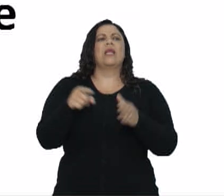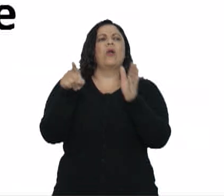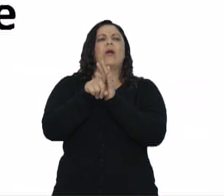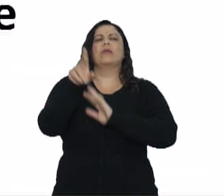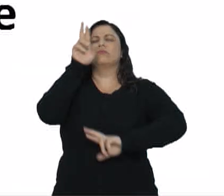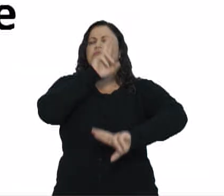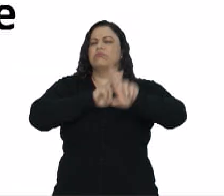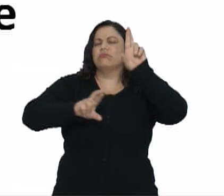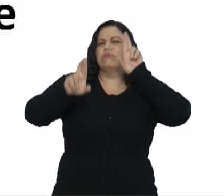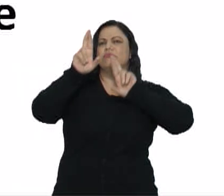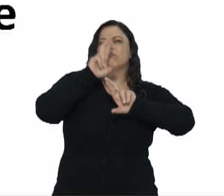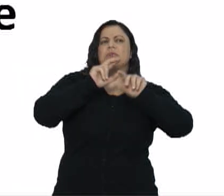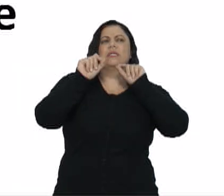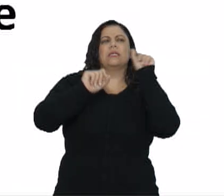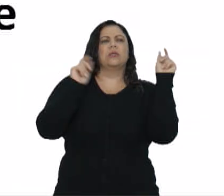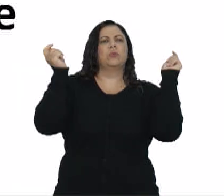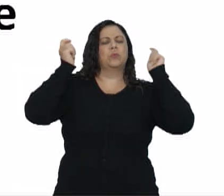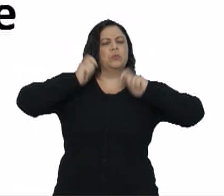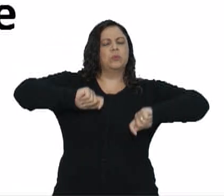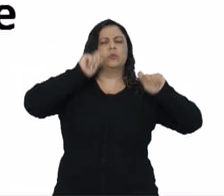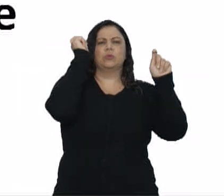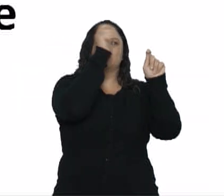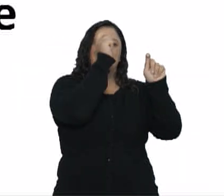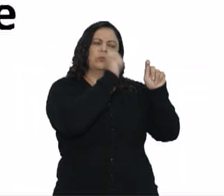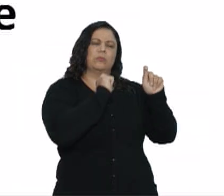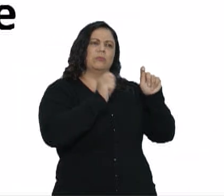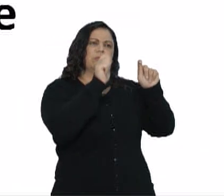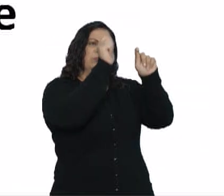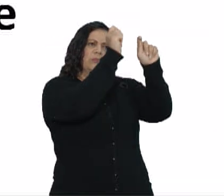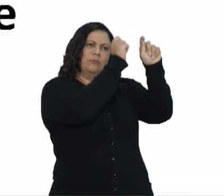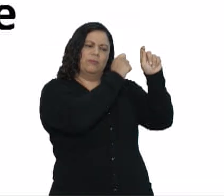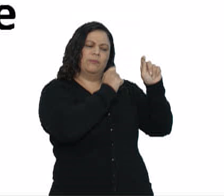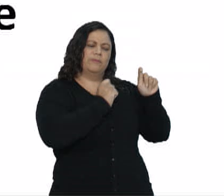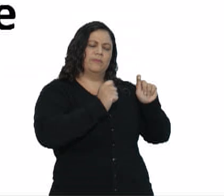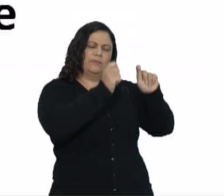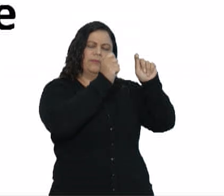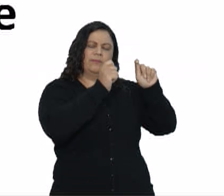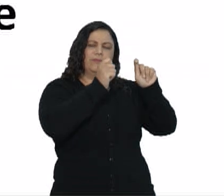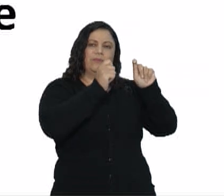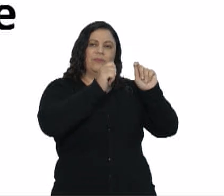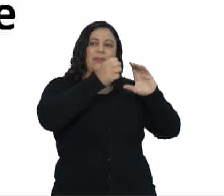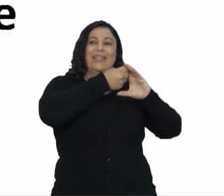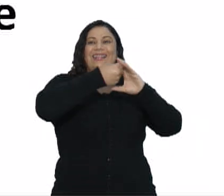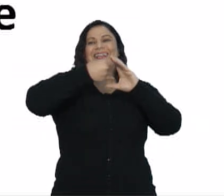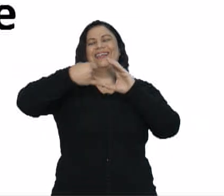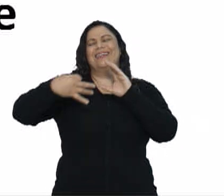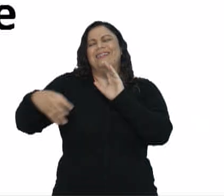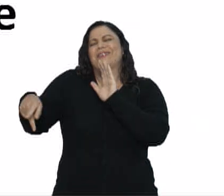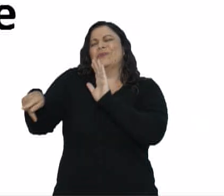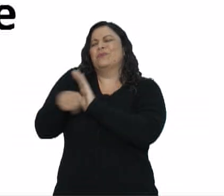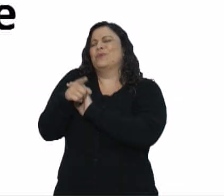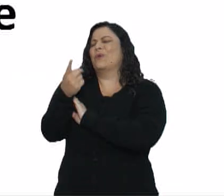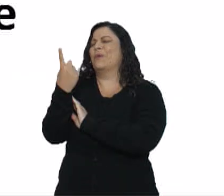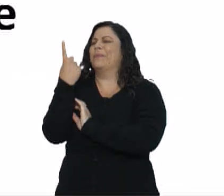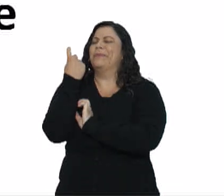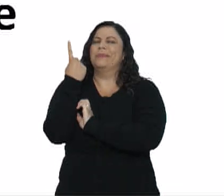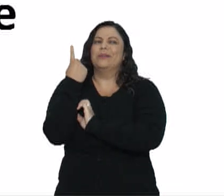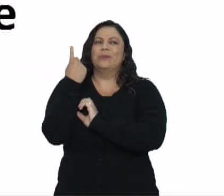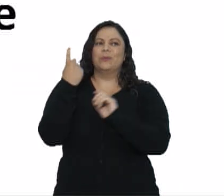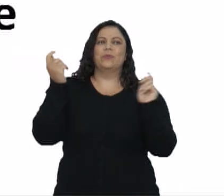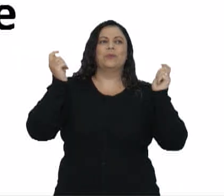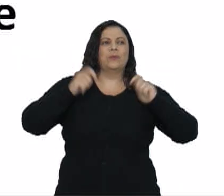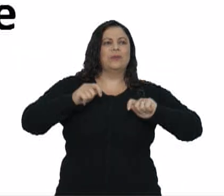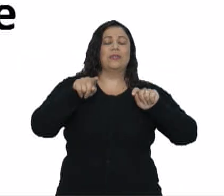faz. Considerava-se um escultor ornamental, Aleijadinho buscou características únicas em suas obras. Descreva-as em